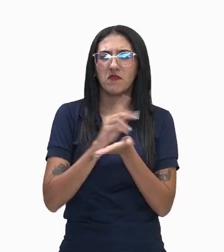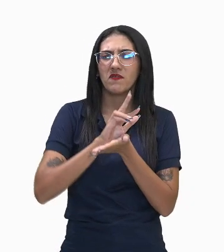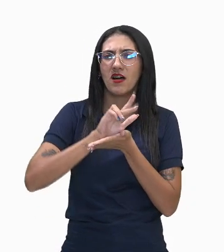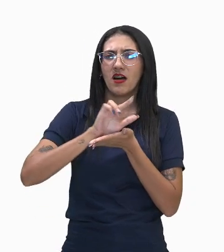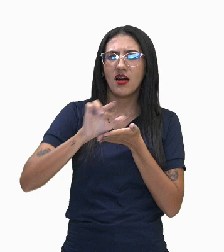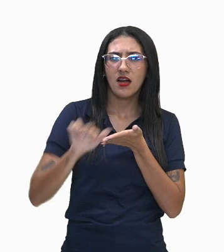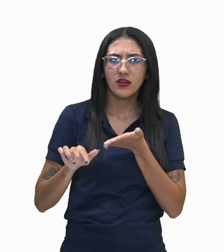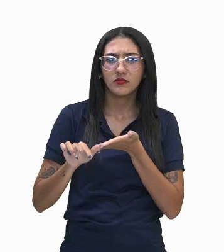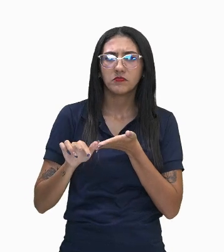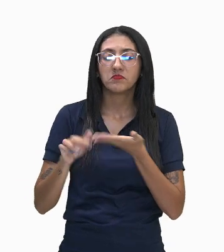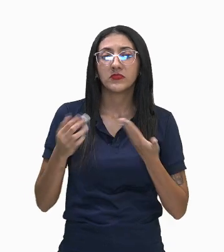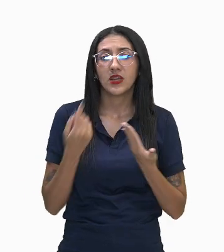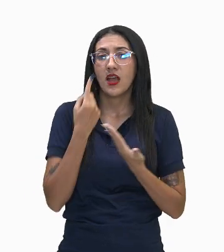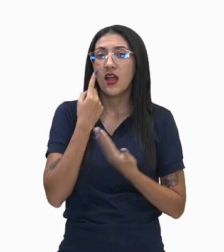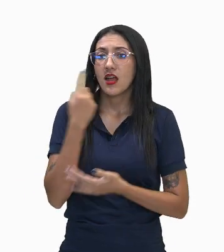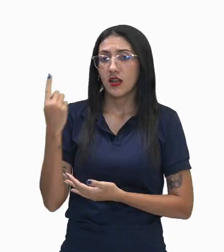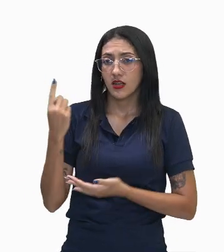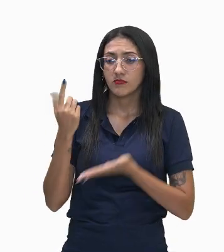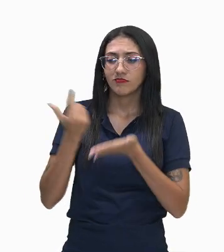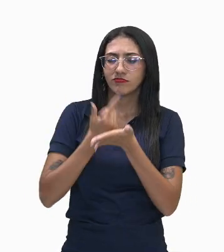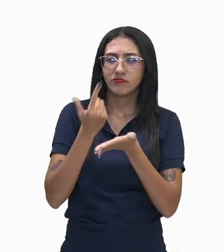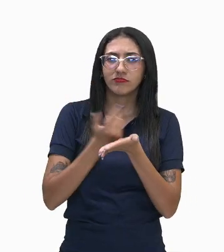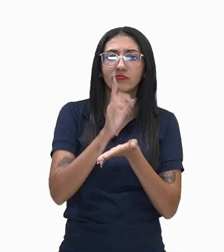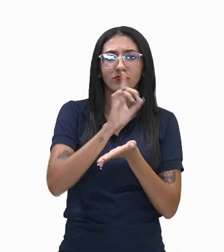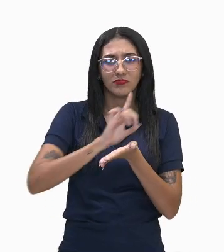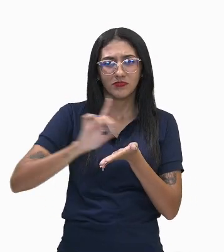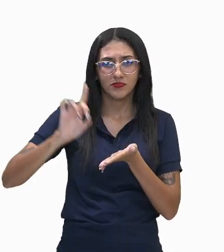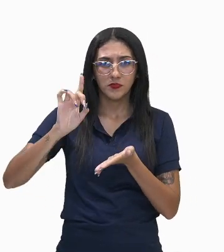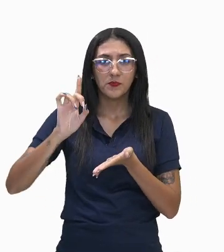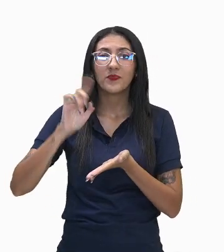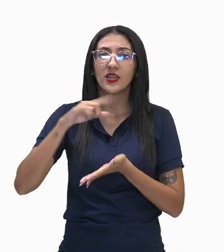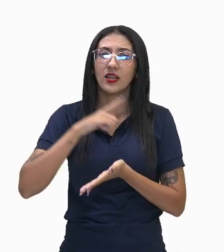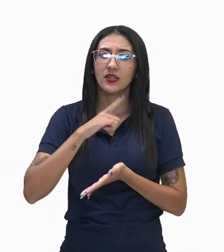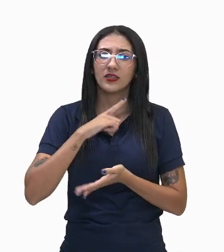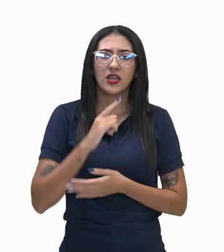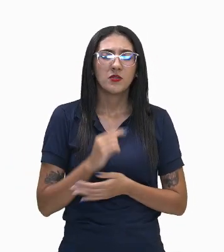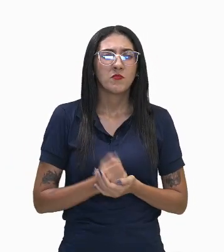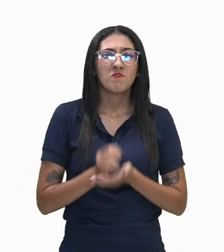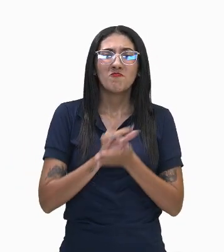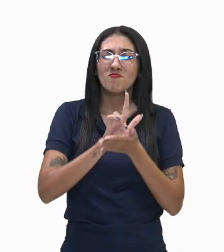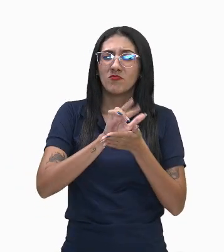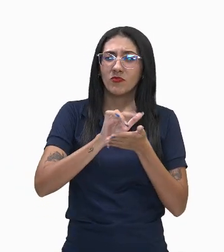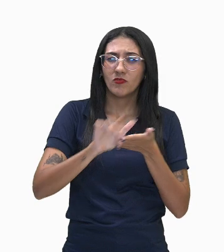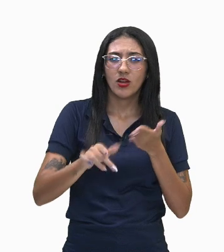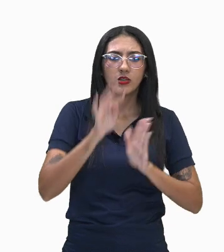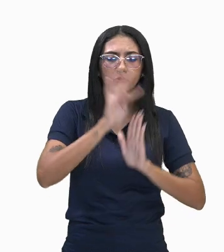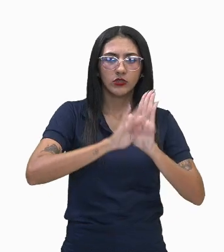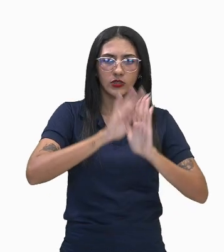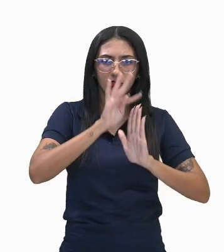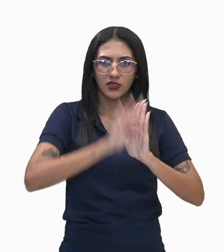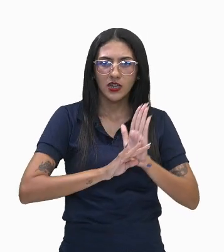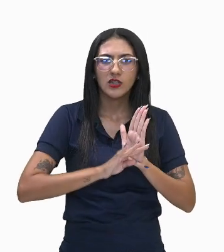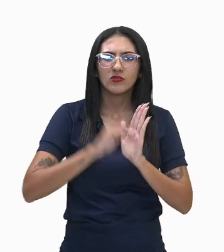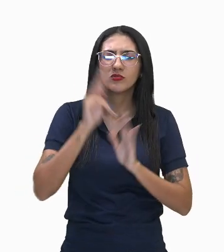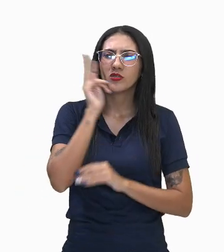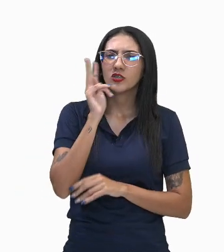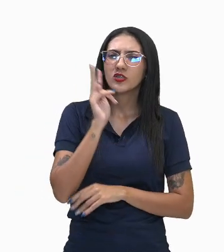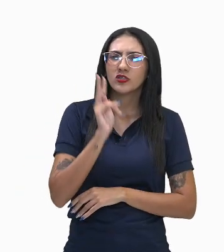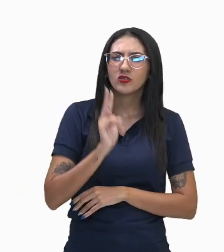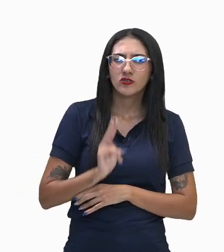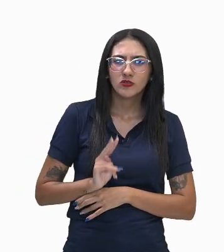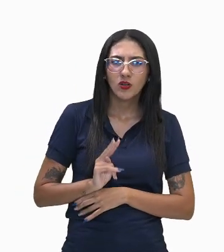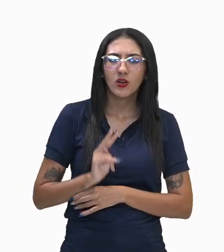vê no único volume é, na verdade, uma coleção de livros que contém escritos judaicos